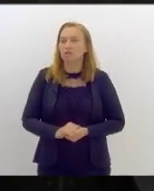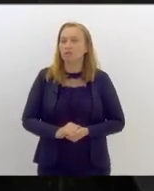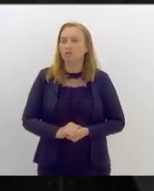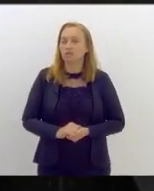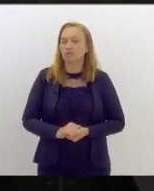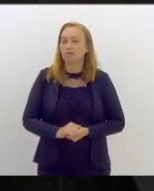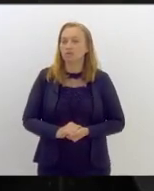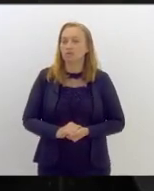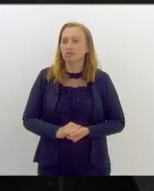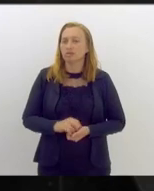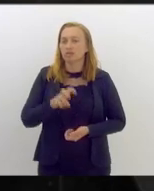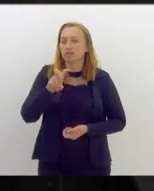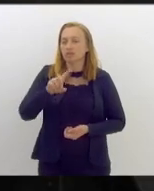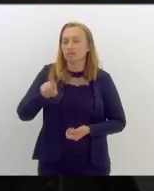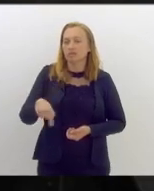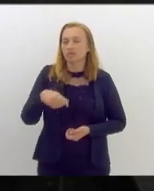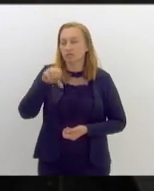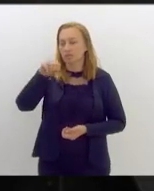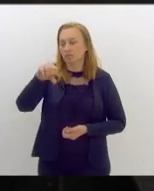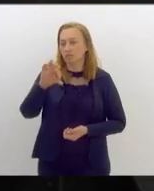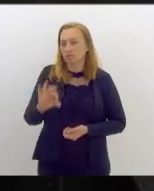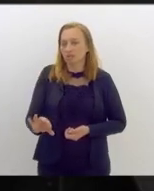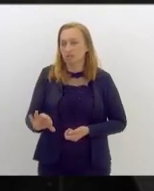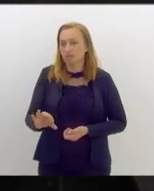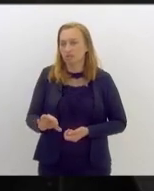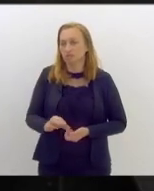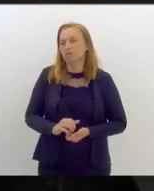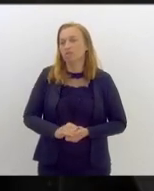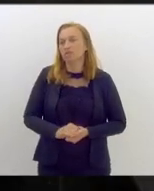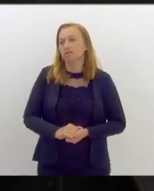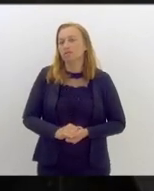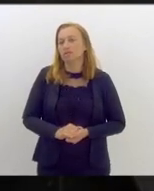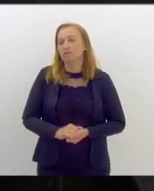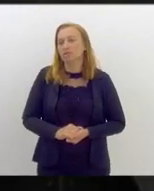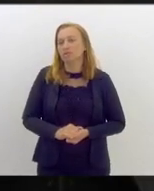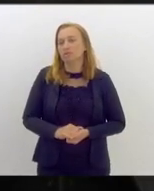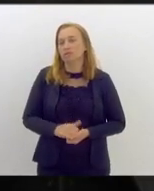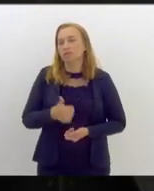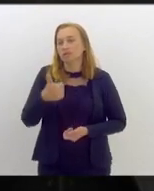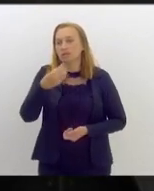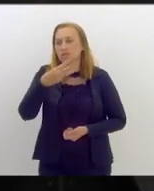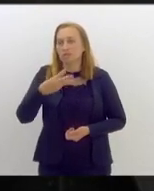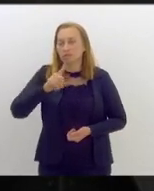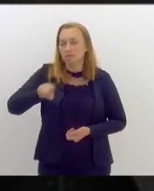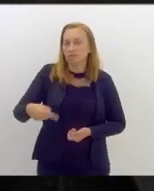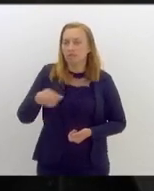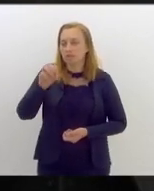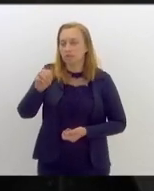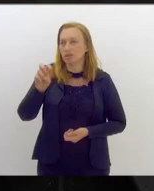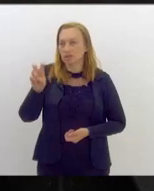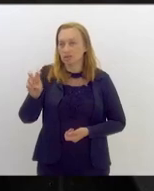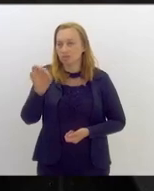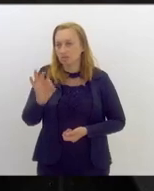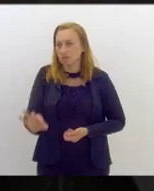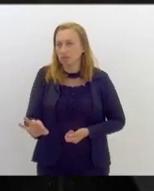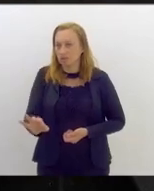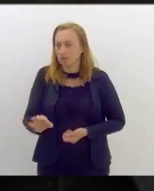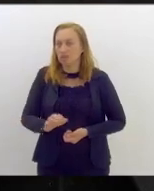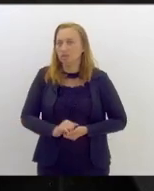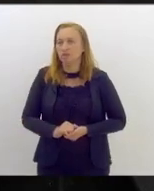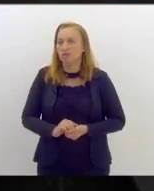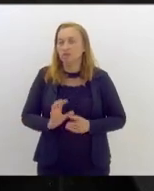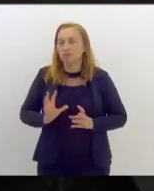aplicar 5,9%. em cima de 13,05 por cento